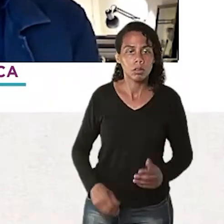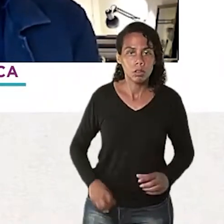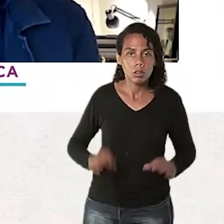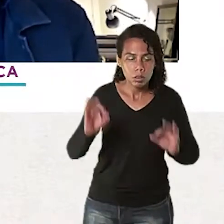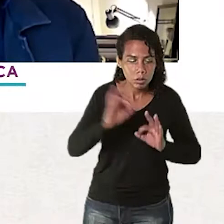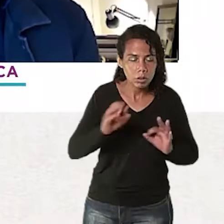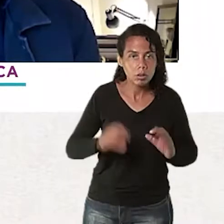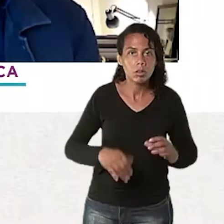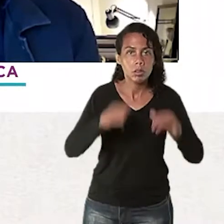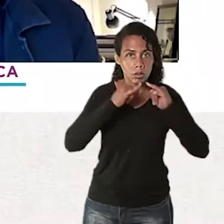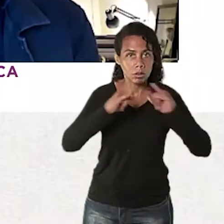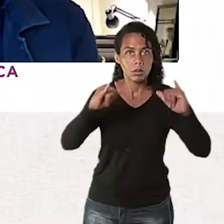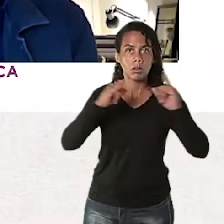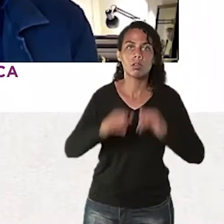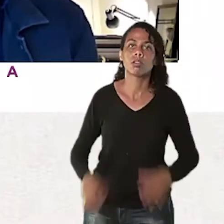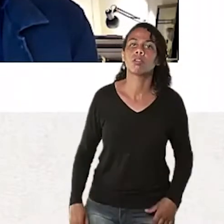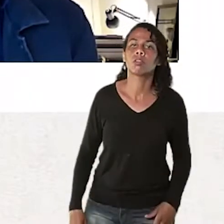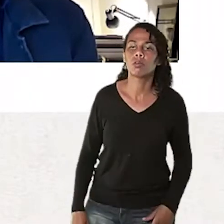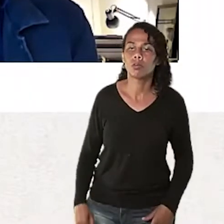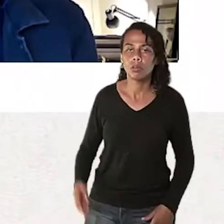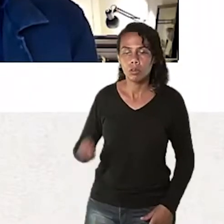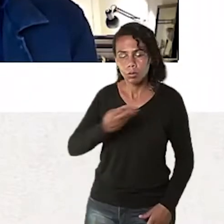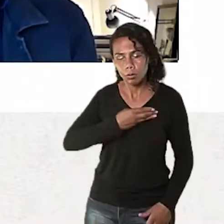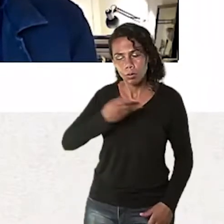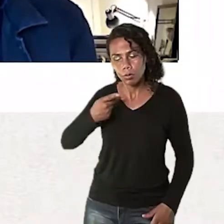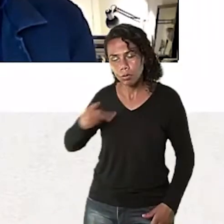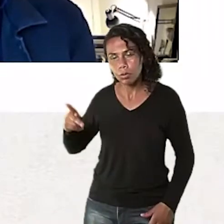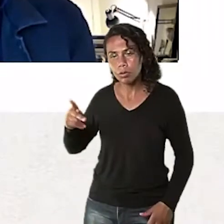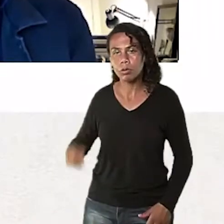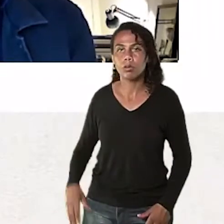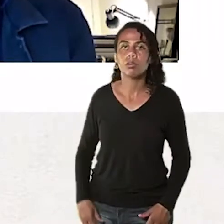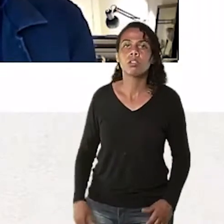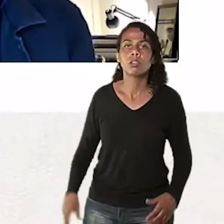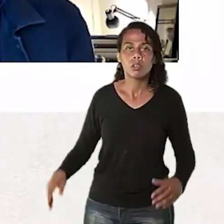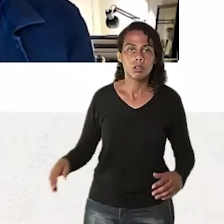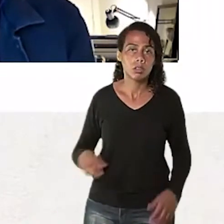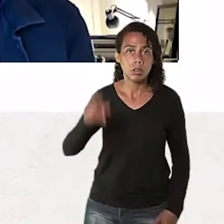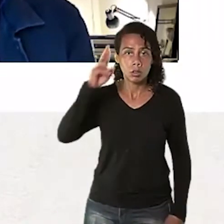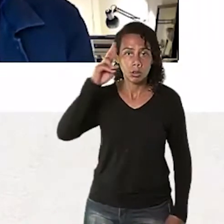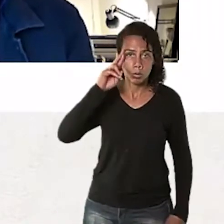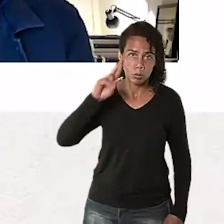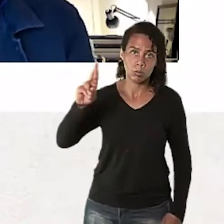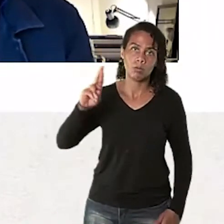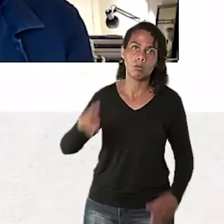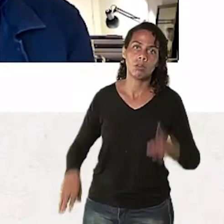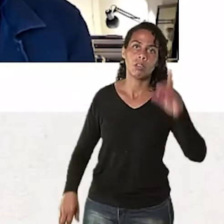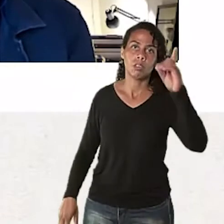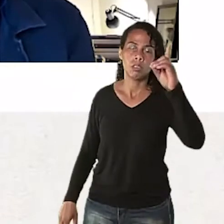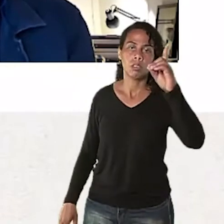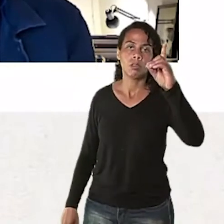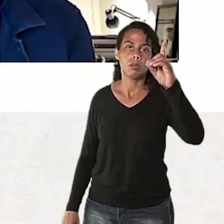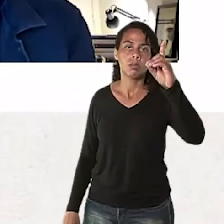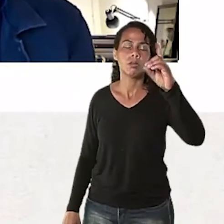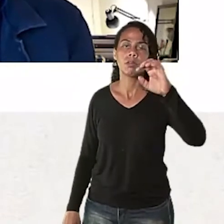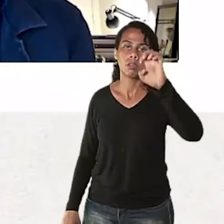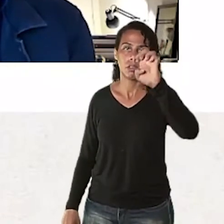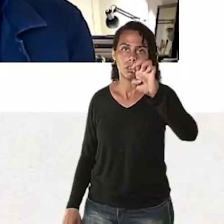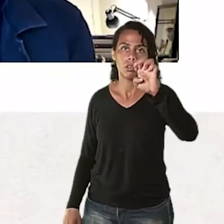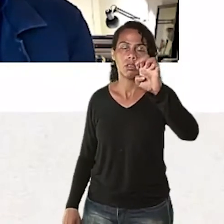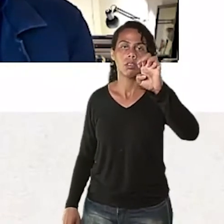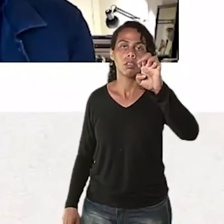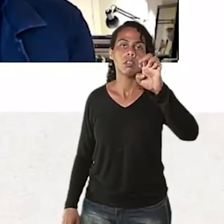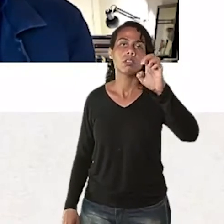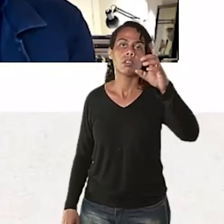ela voltou já, eu acho que ao eixo. Não, ou saiu daquele outro eixo. É um suspiro que se